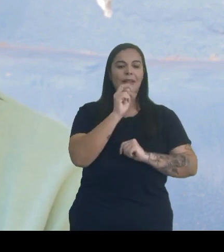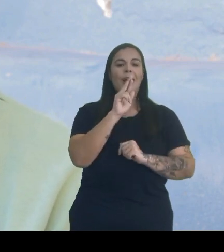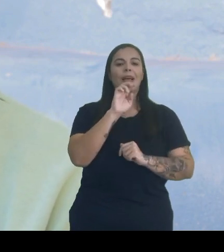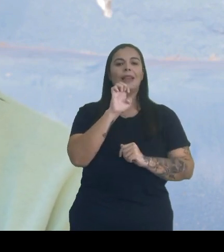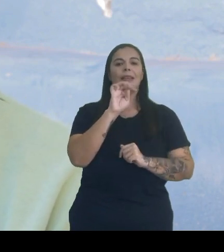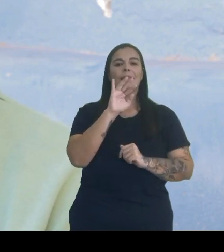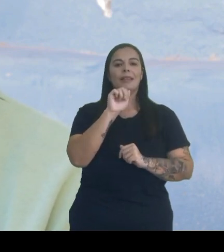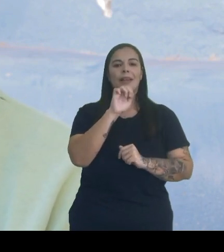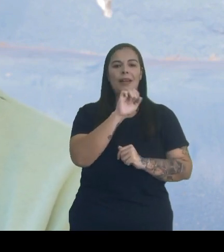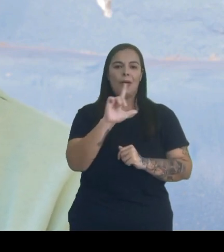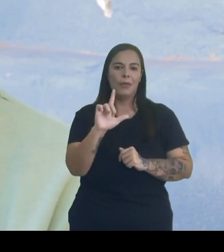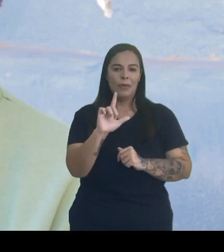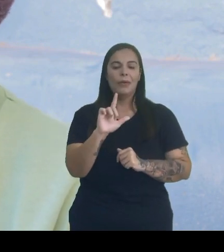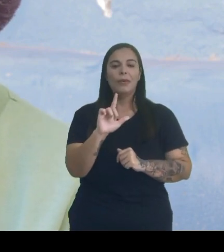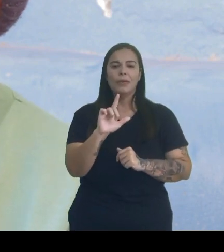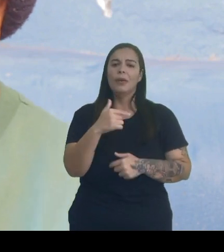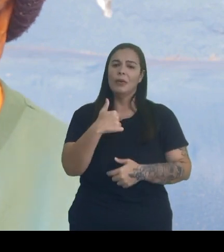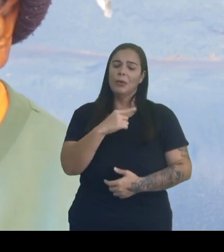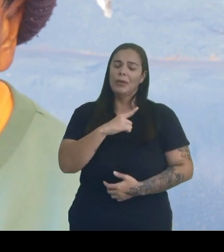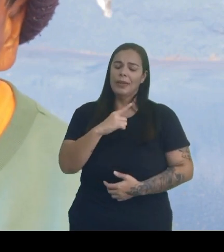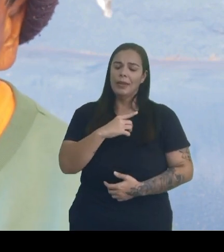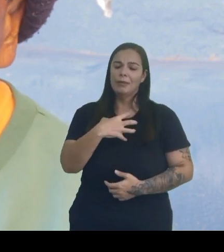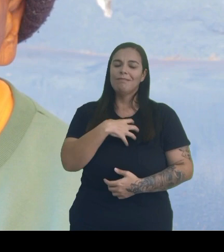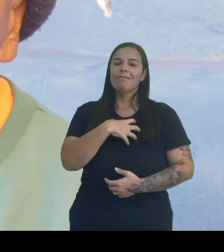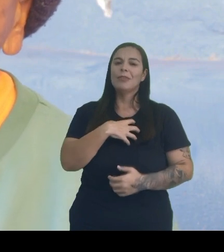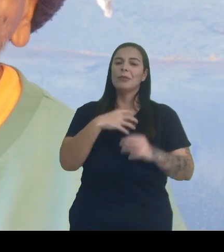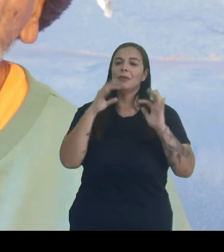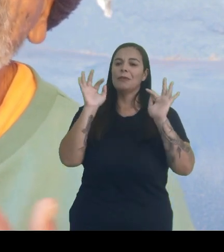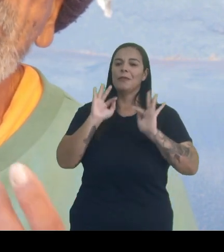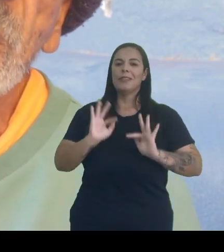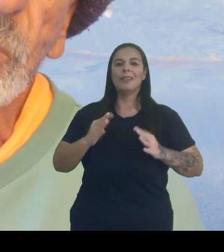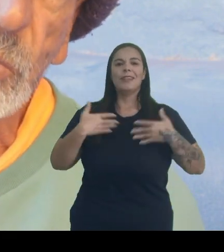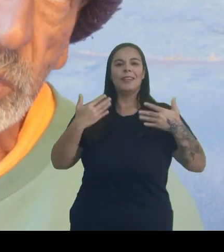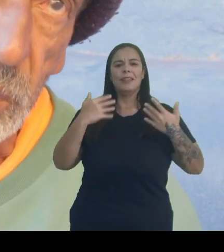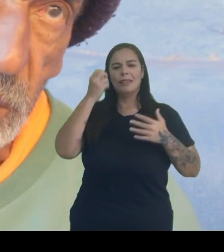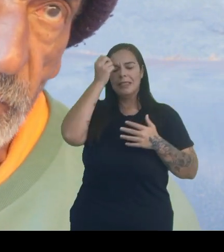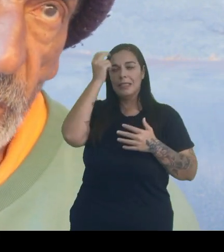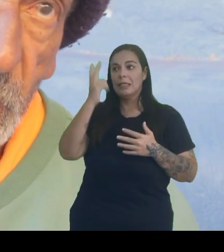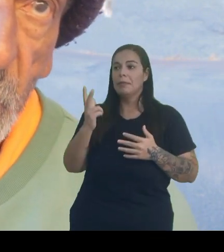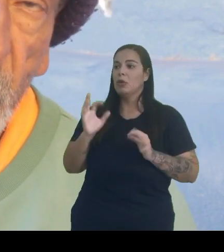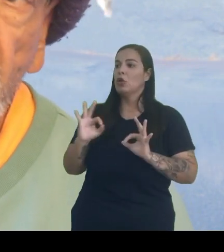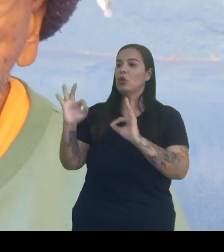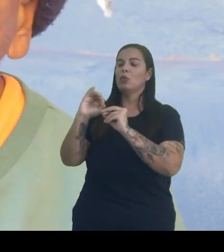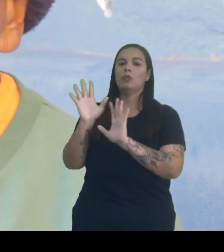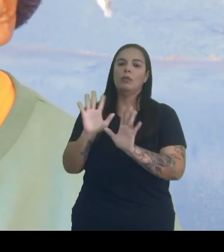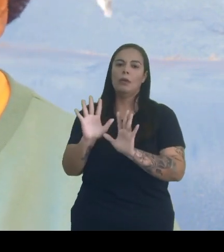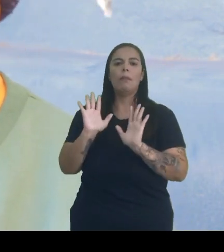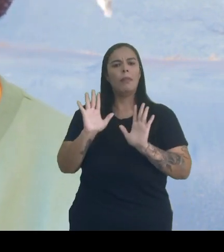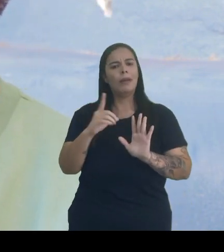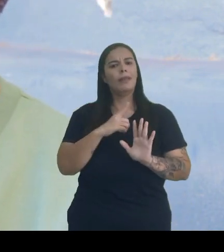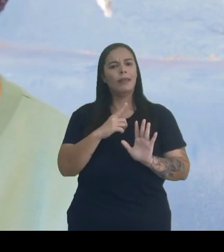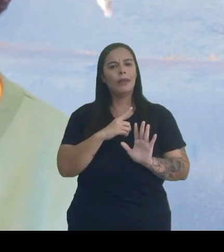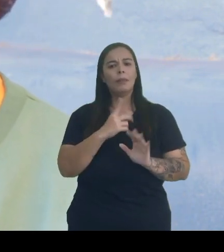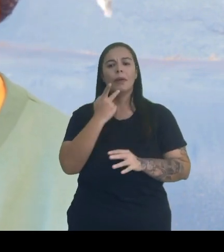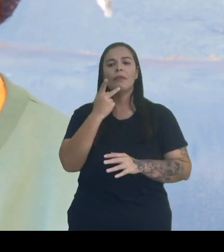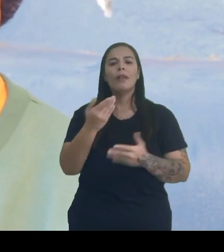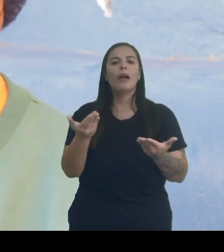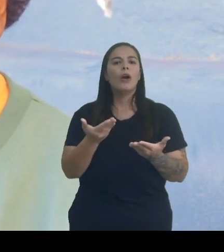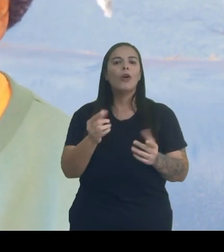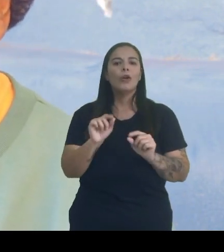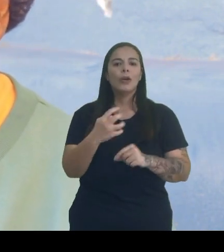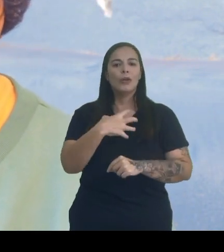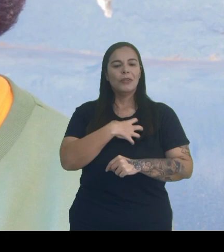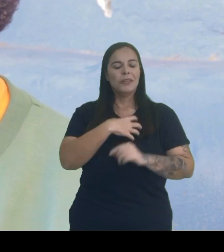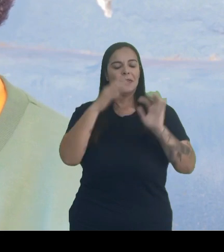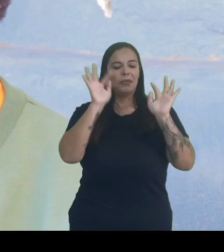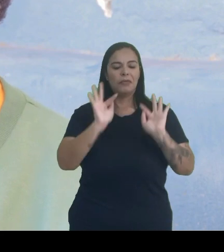artesanal. Então eu tenho alegria, não toda a sabedoria, para chegar para você, conforme eu falei para você.